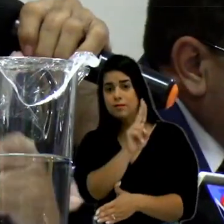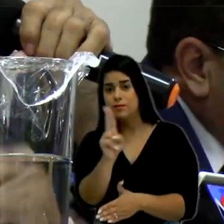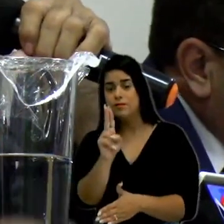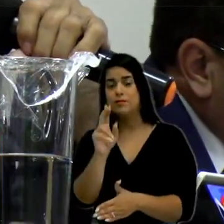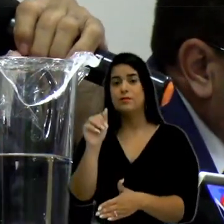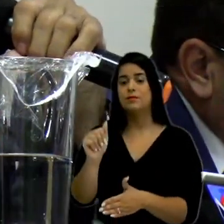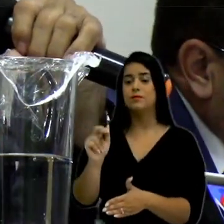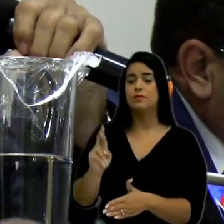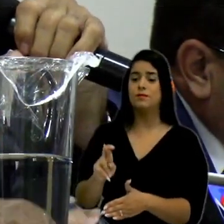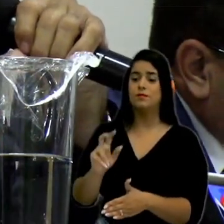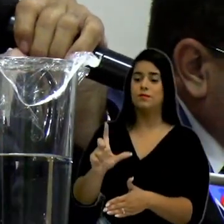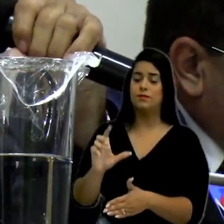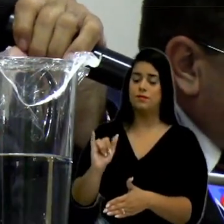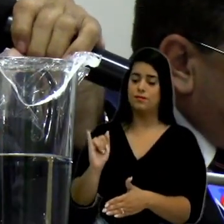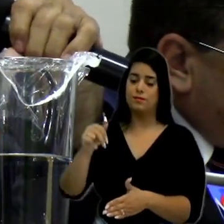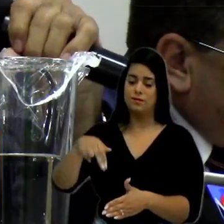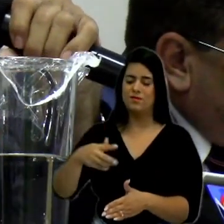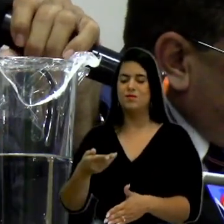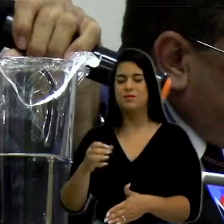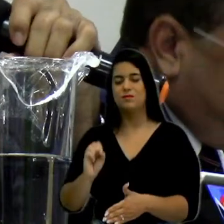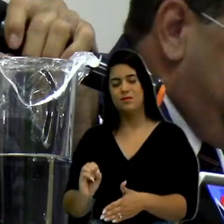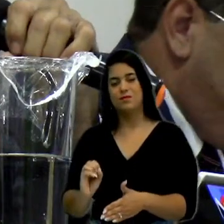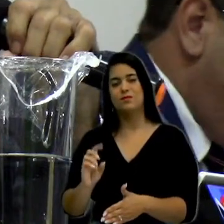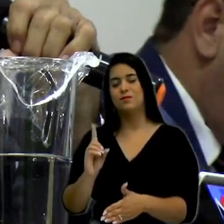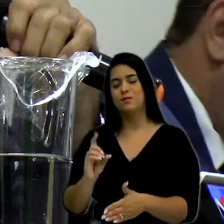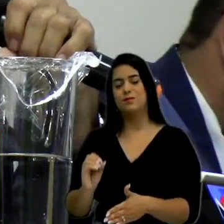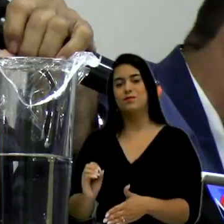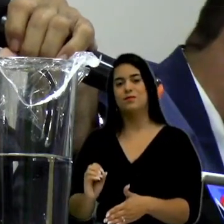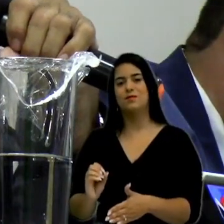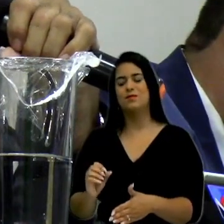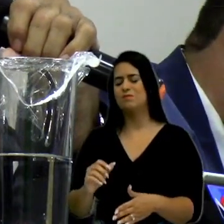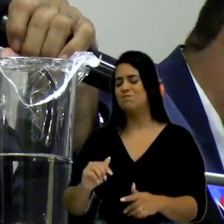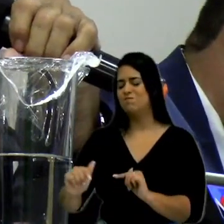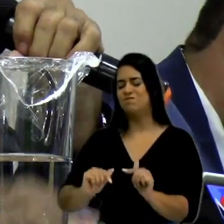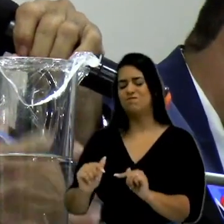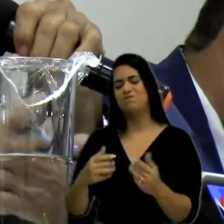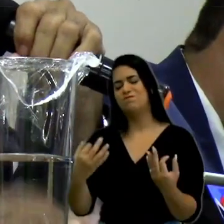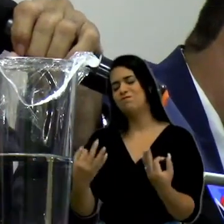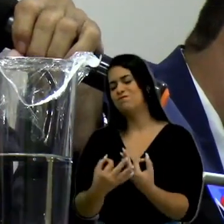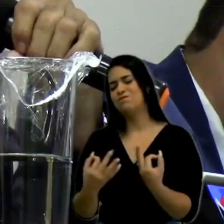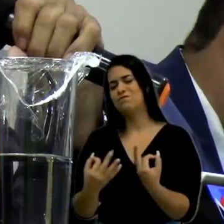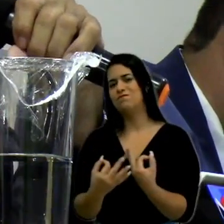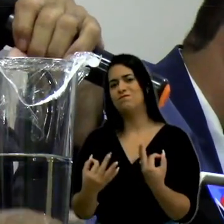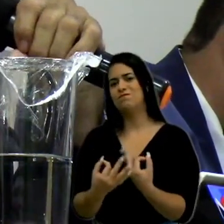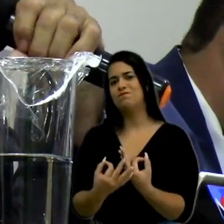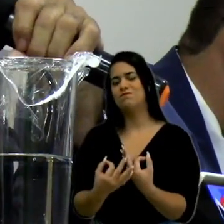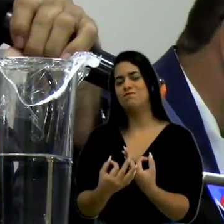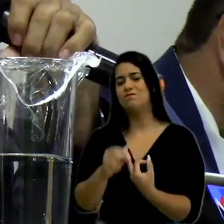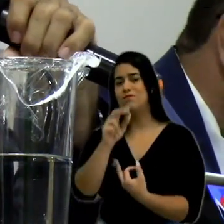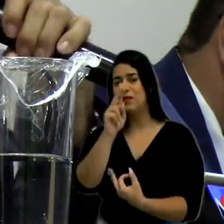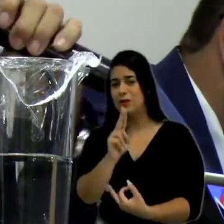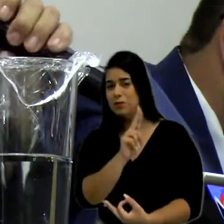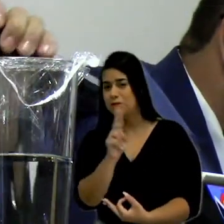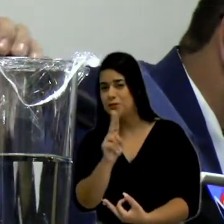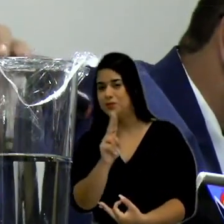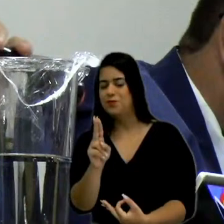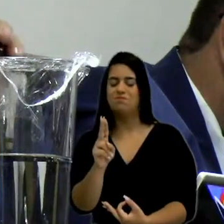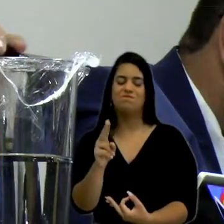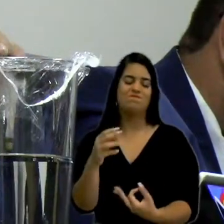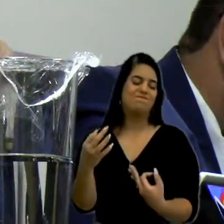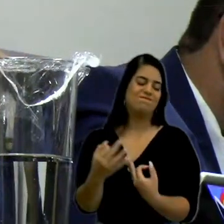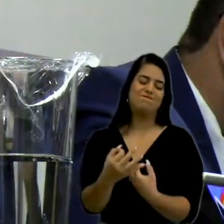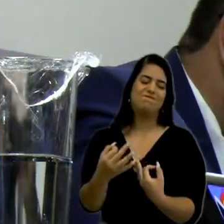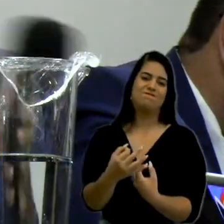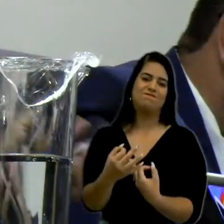bom trabalho que ele exerce lá naquela cidade. O padre que é o braço direito da cidade se chama o Padre Arlindo, lá da